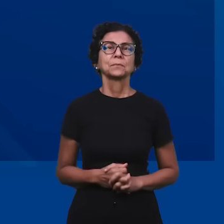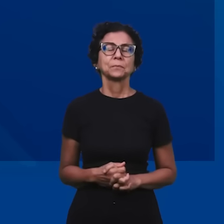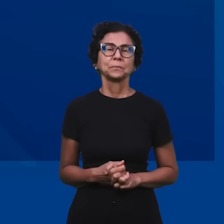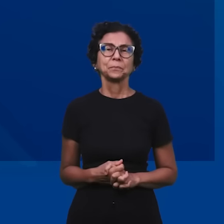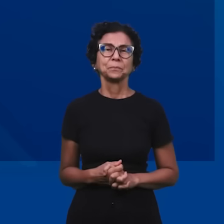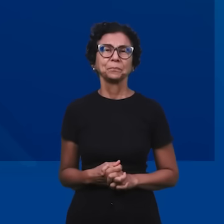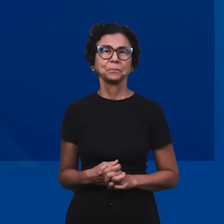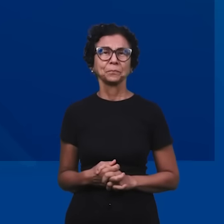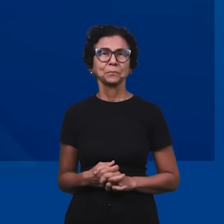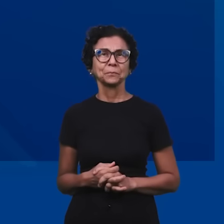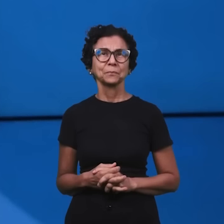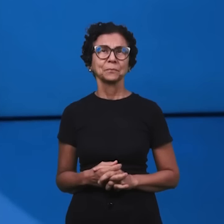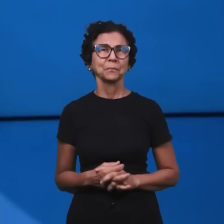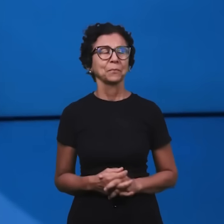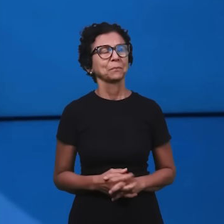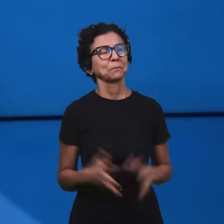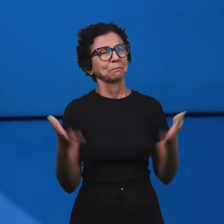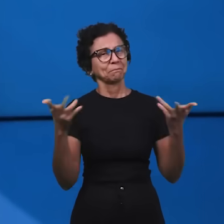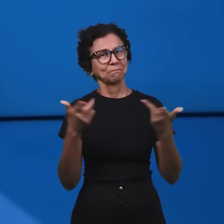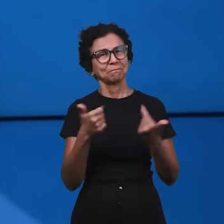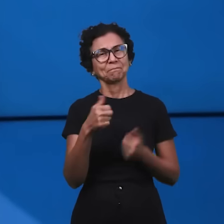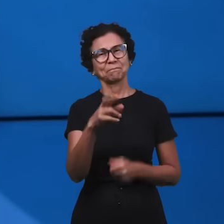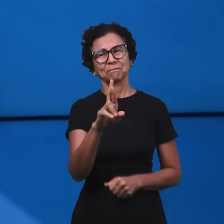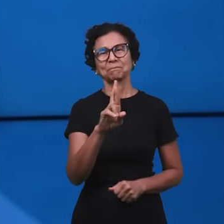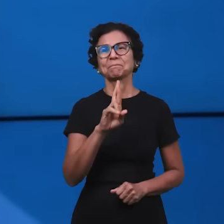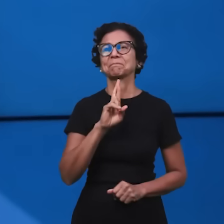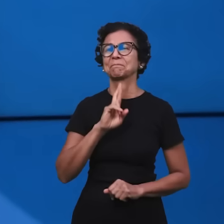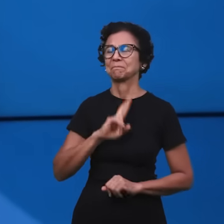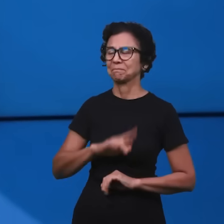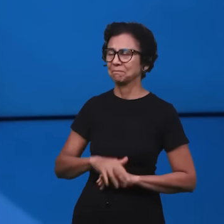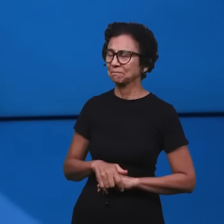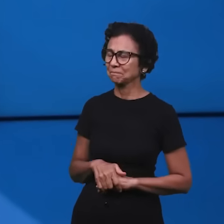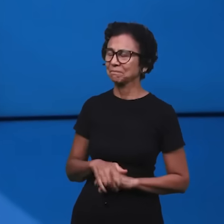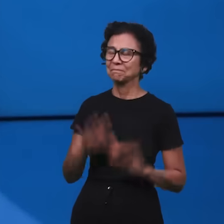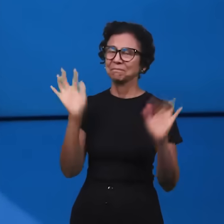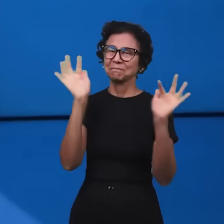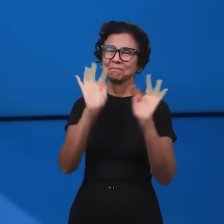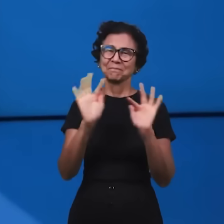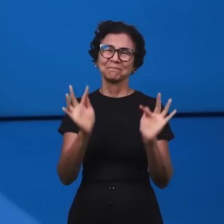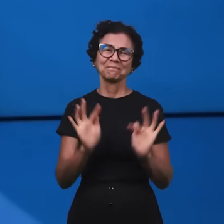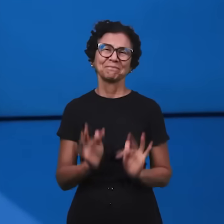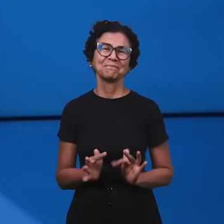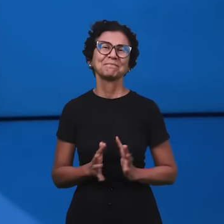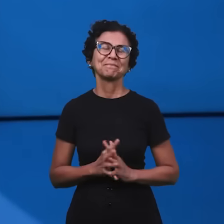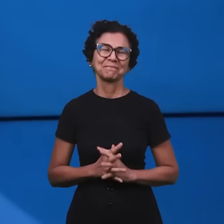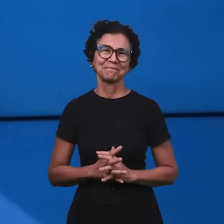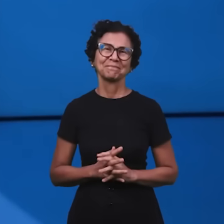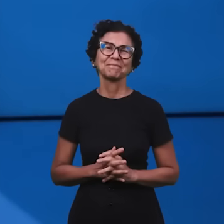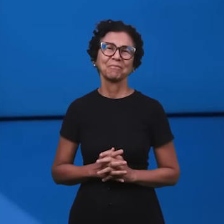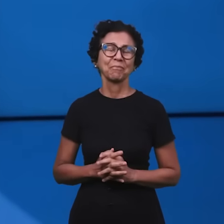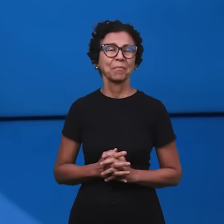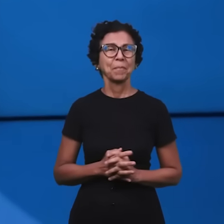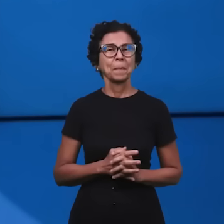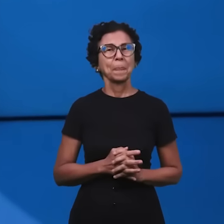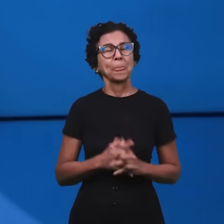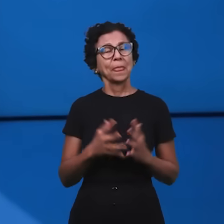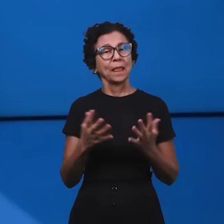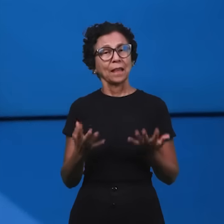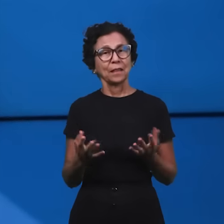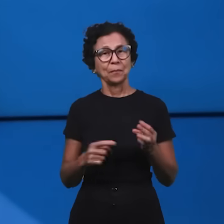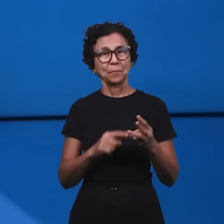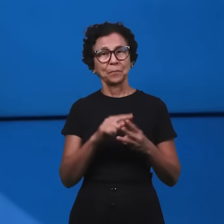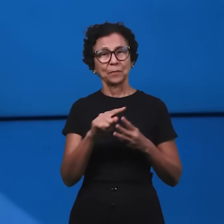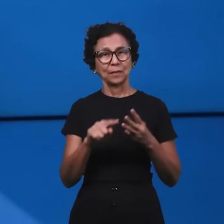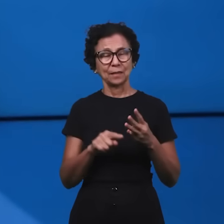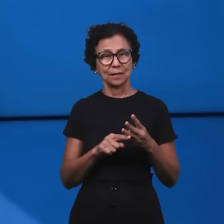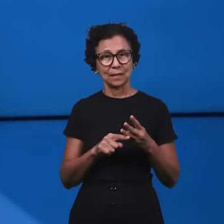paz do Senhor Jesus. Irmãos, a paz do Senhor, que maravilha uma resposta dessa, né? Ficamos muito felizes. E quando os